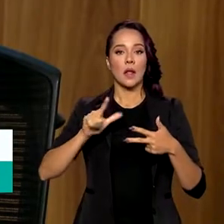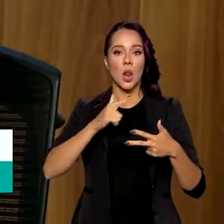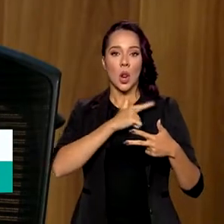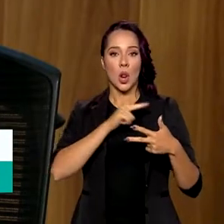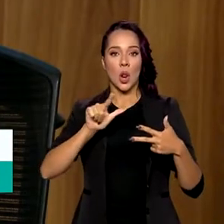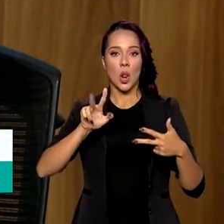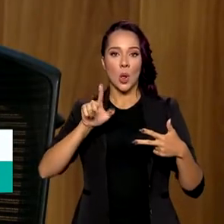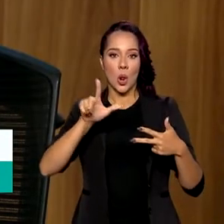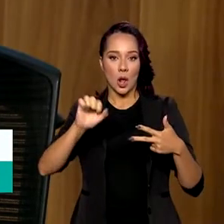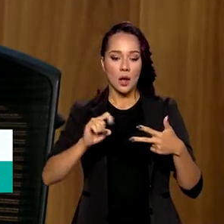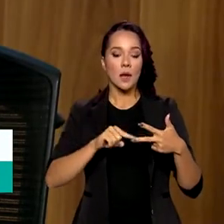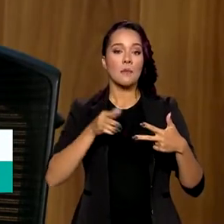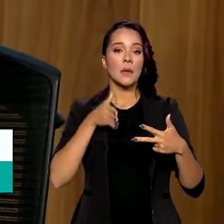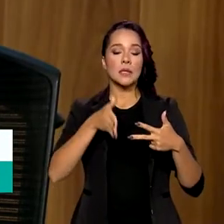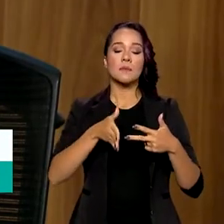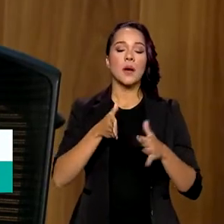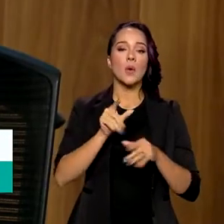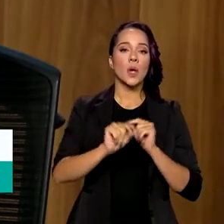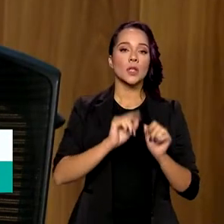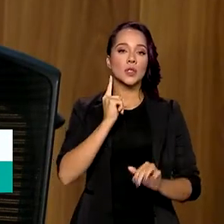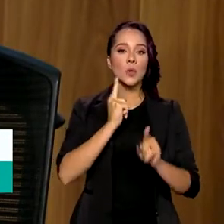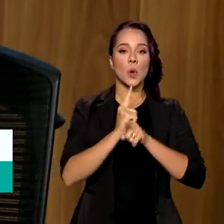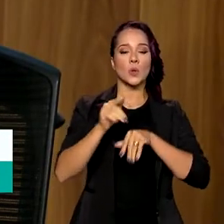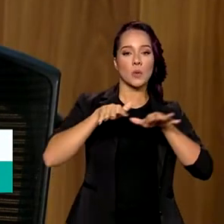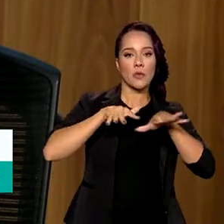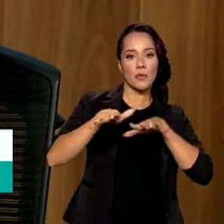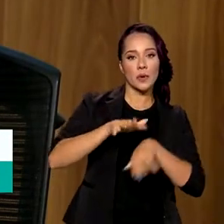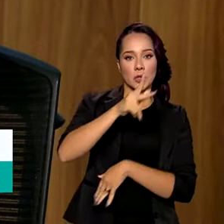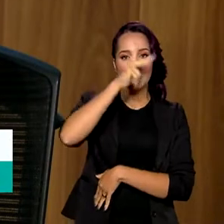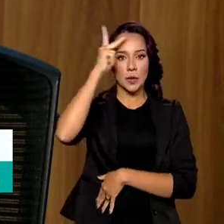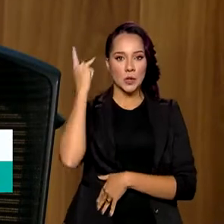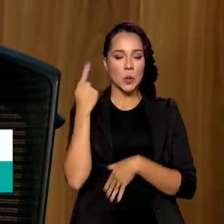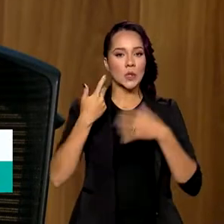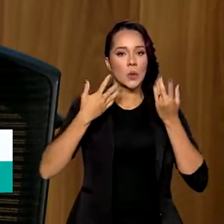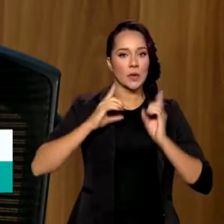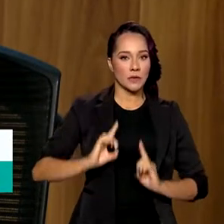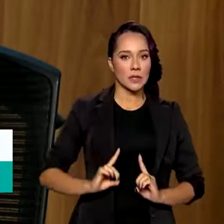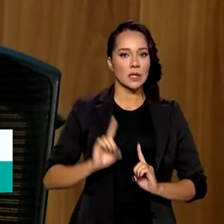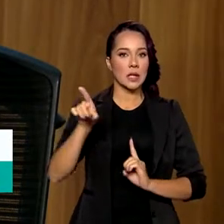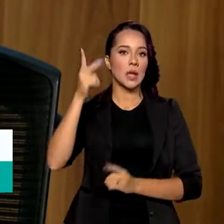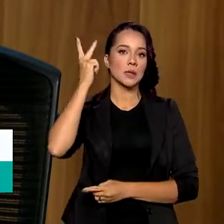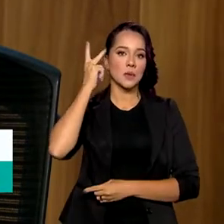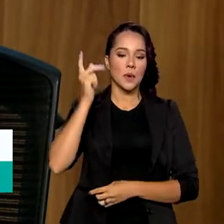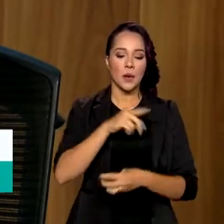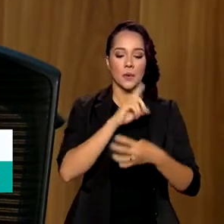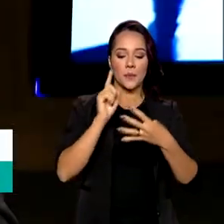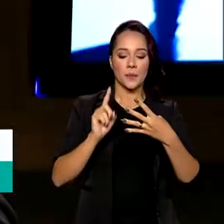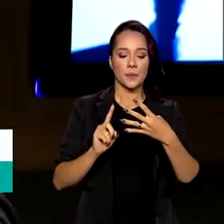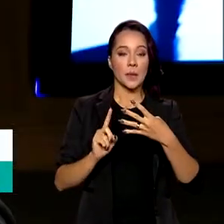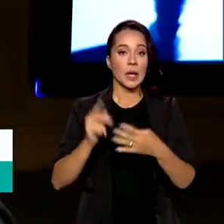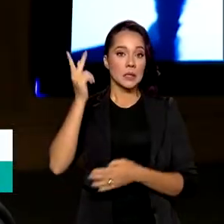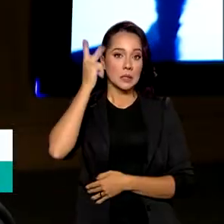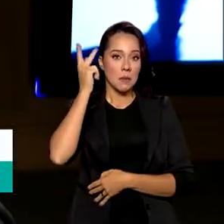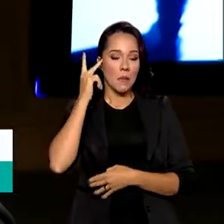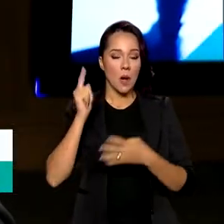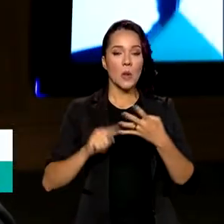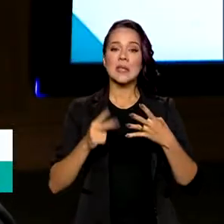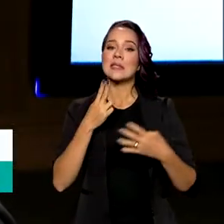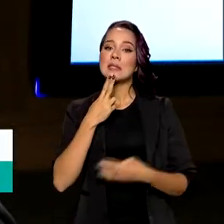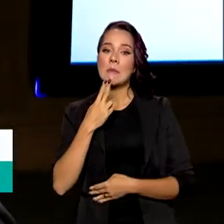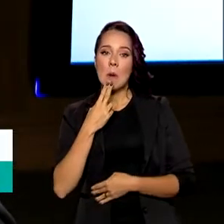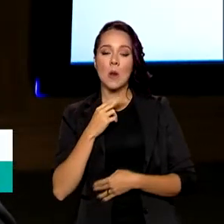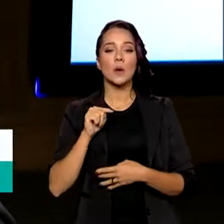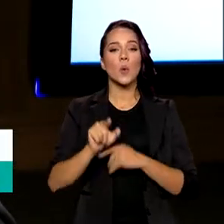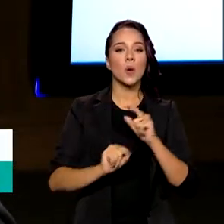Lula da Silva do PT participa de encontro com os movimentos de pessoas com deficiência em São Paulo e também em São Paulo Simoni